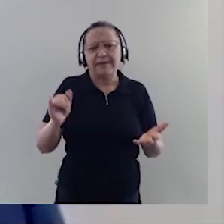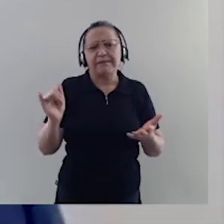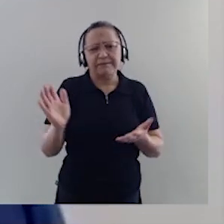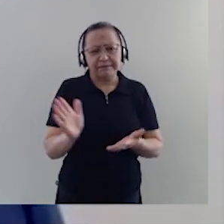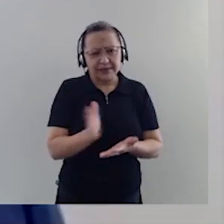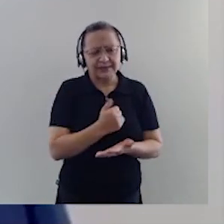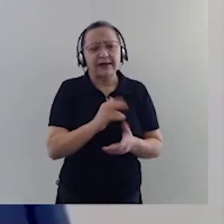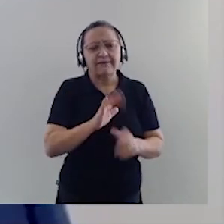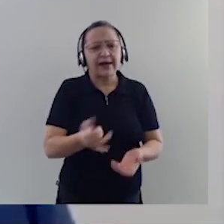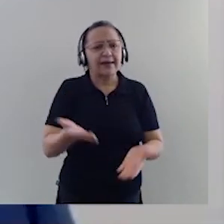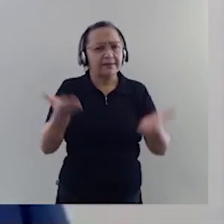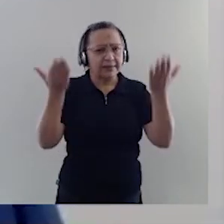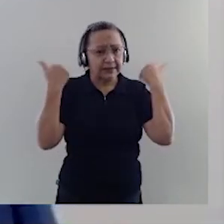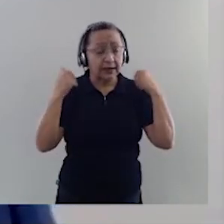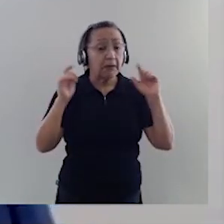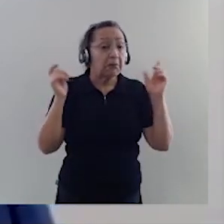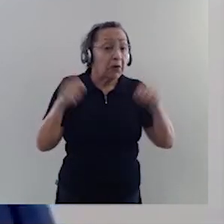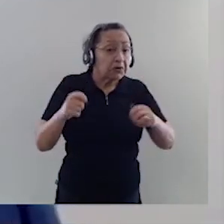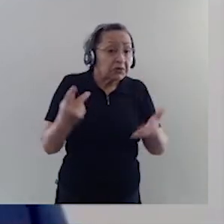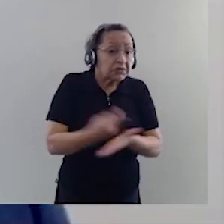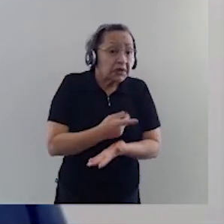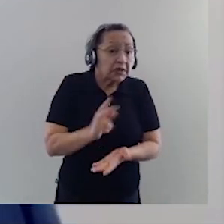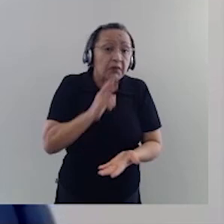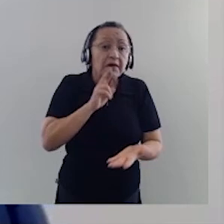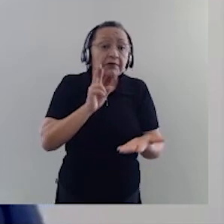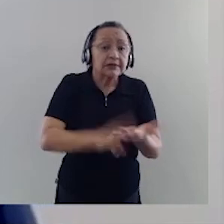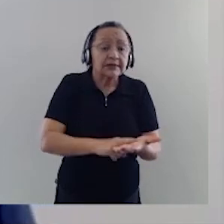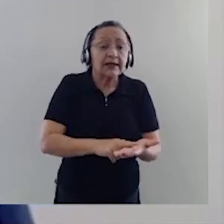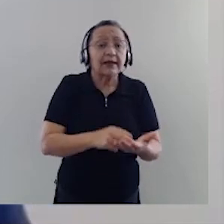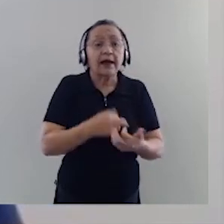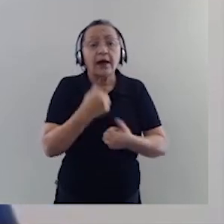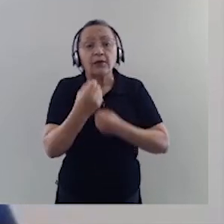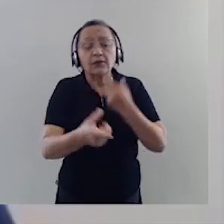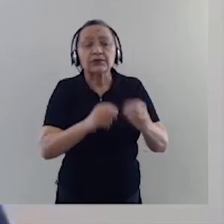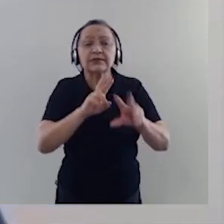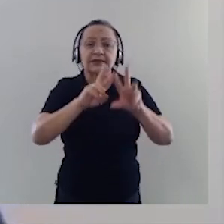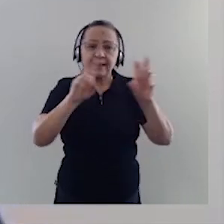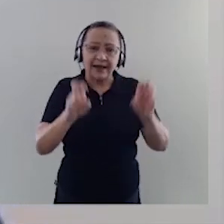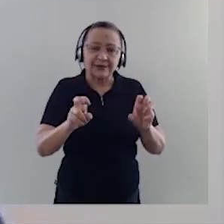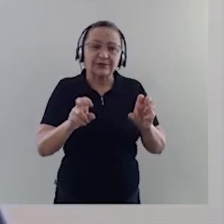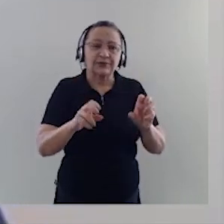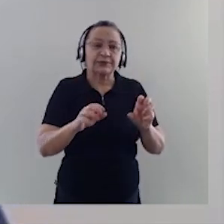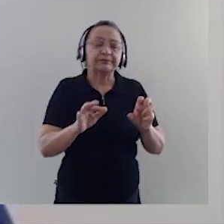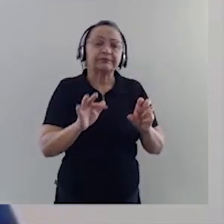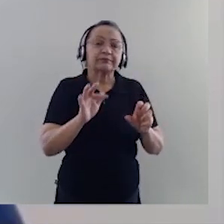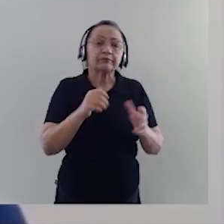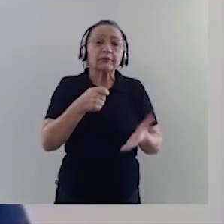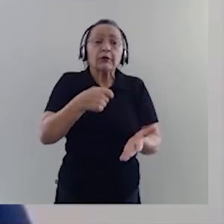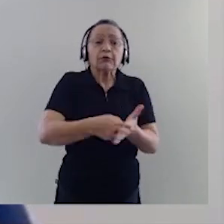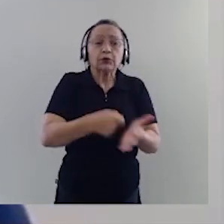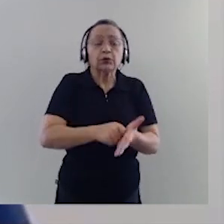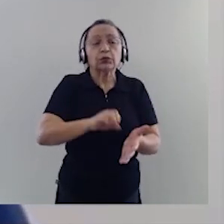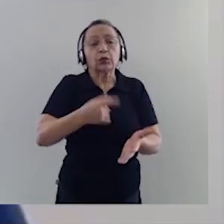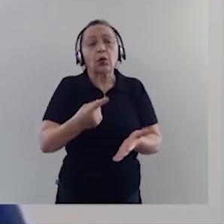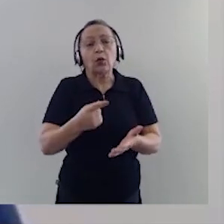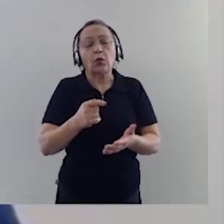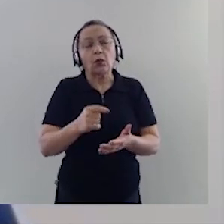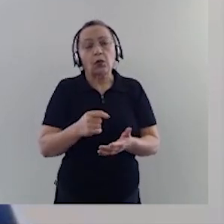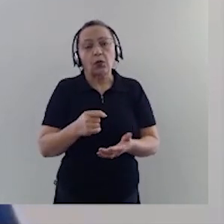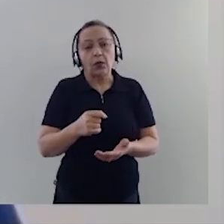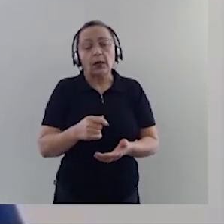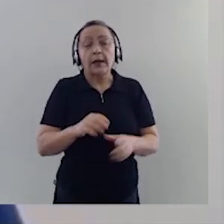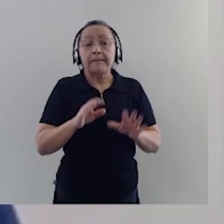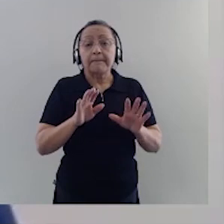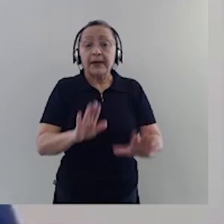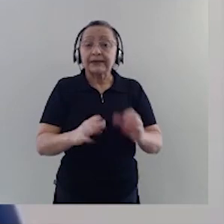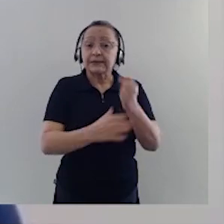ela pode não ensejar o reconhecimento de caso fortuito ou força maior. Seguramente, para as obrigações